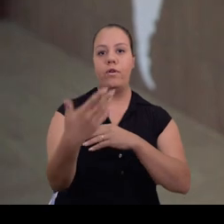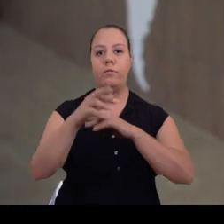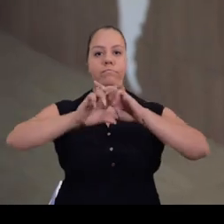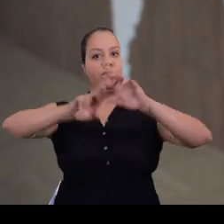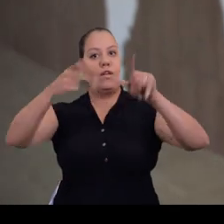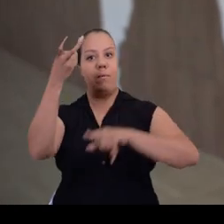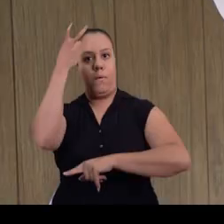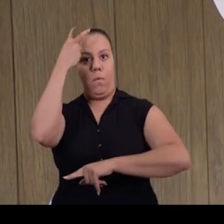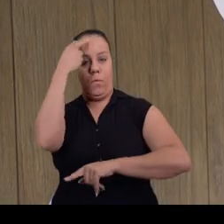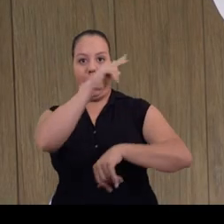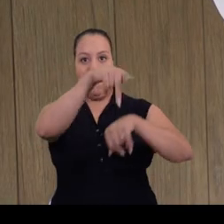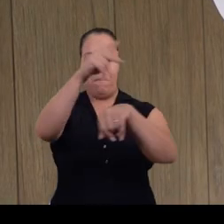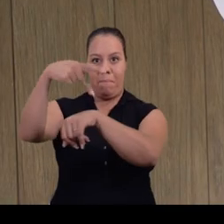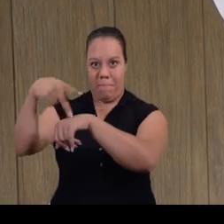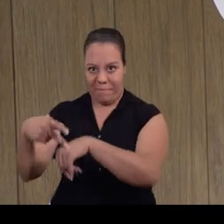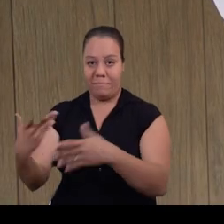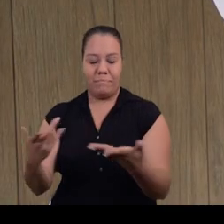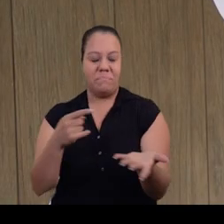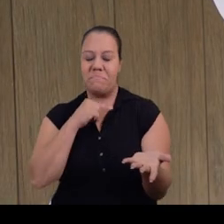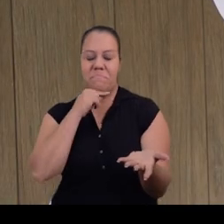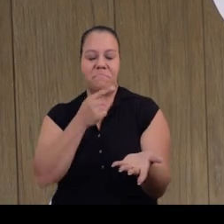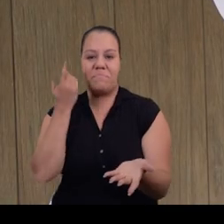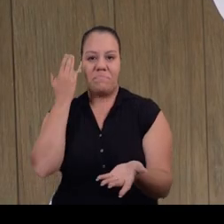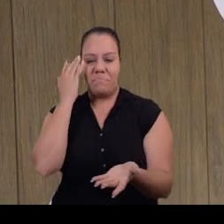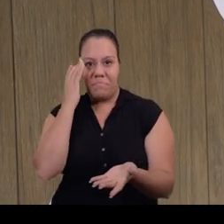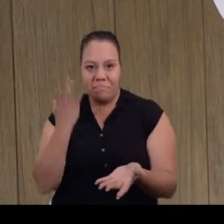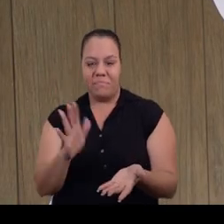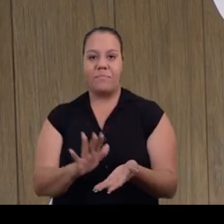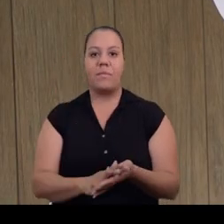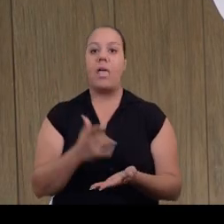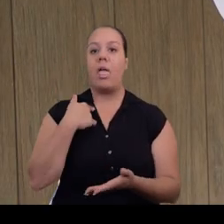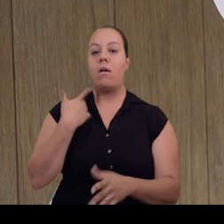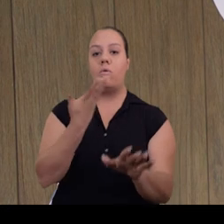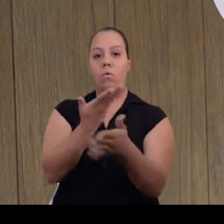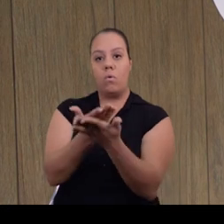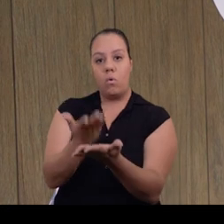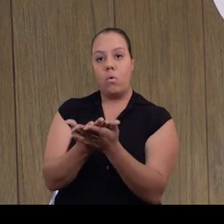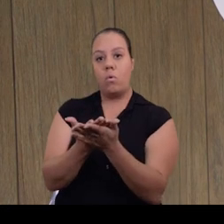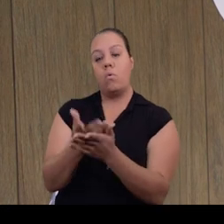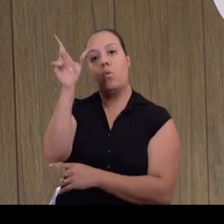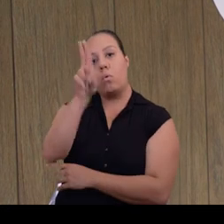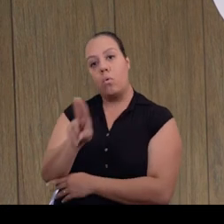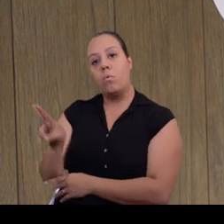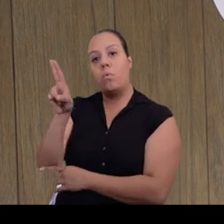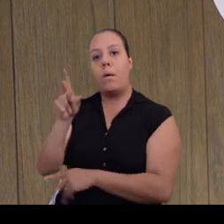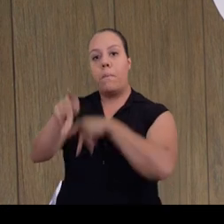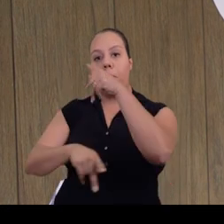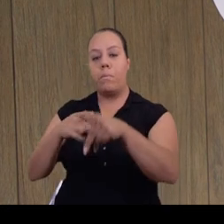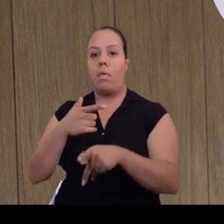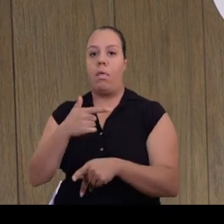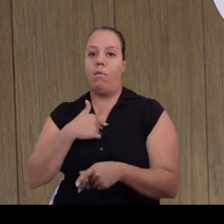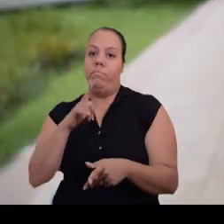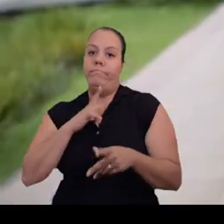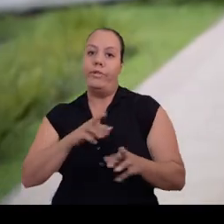diferentes países. Eu, como estudante de uma universidade pública, eu levo comigo o dever de dar um